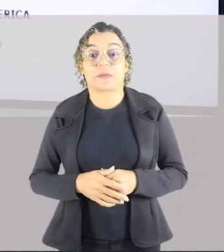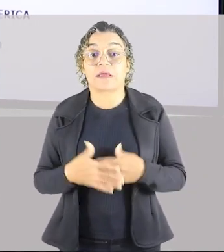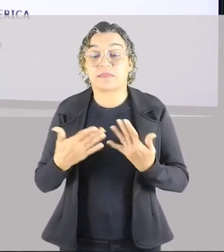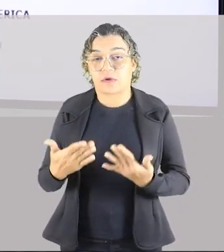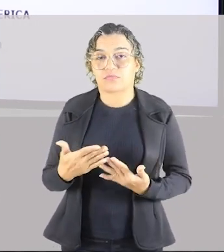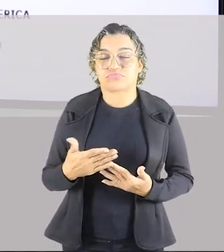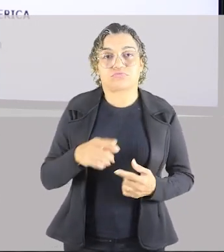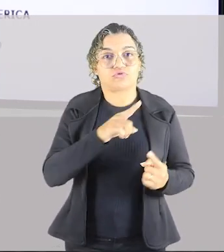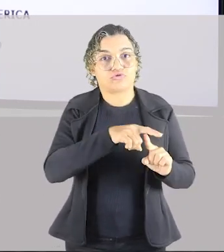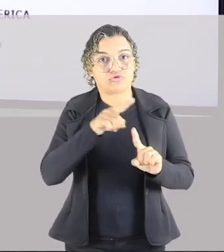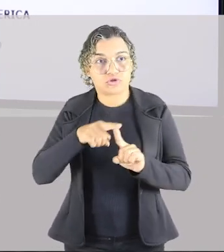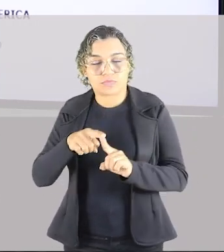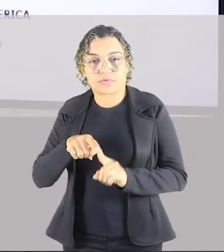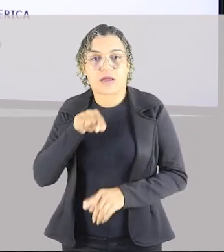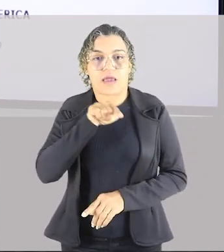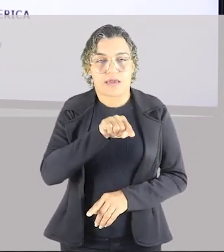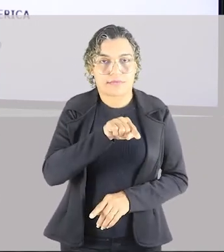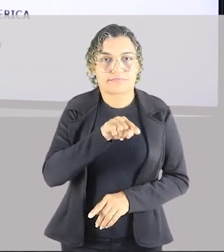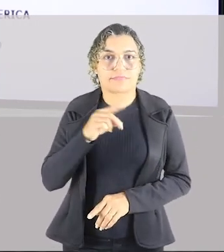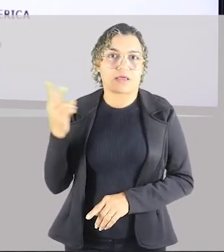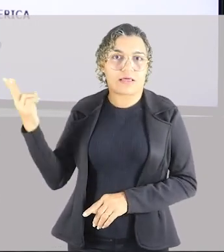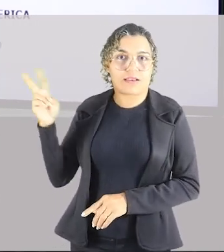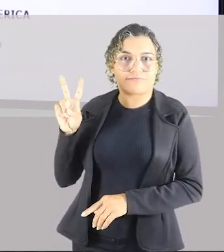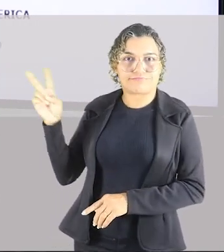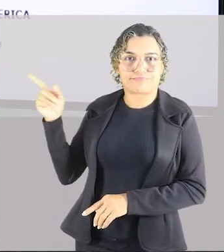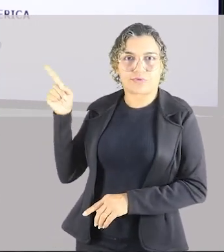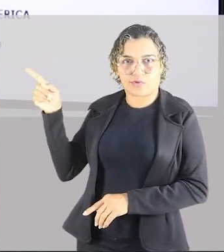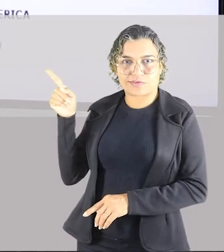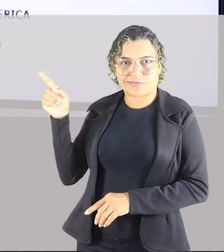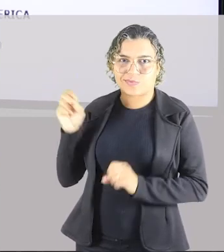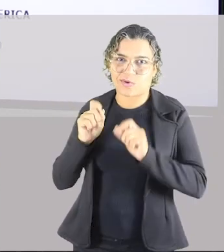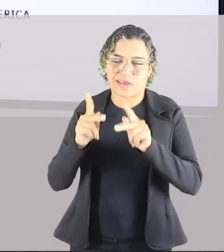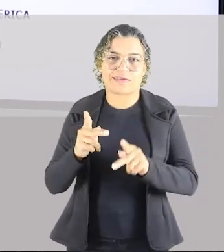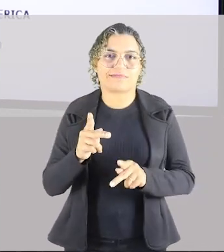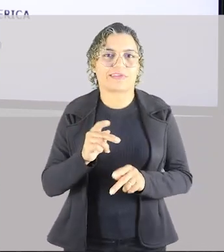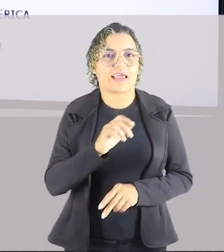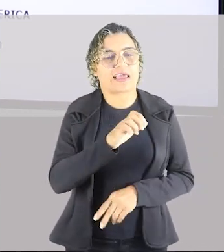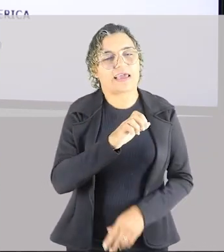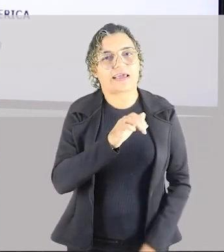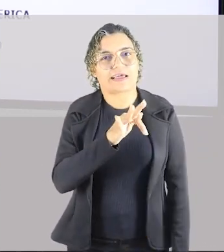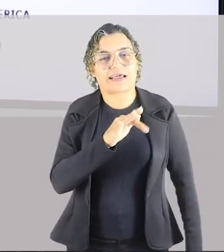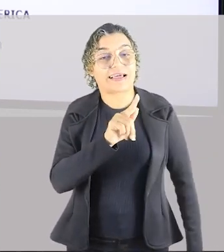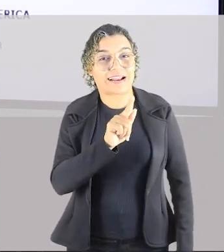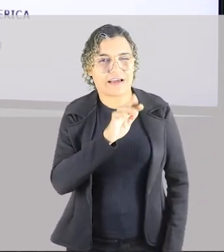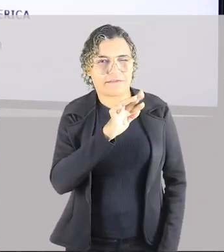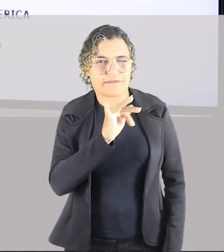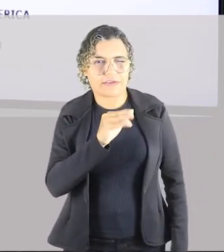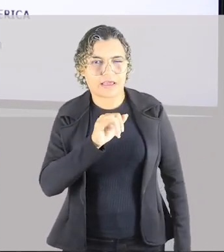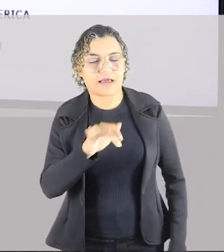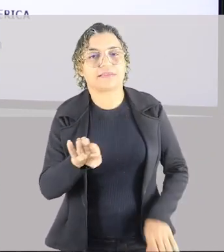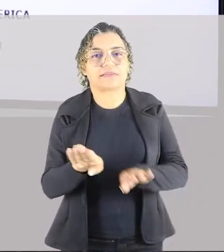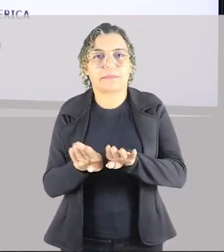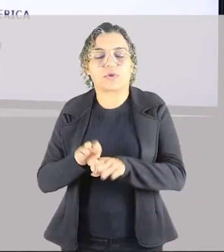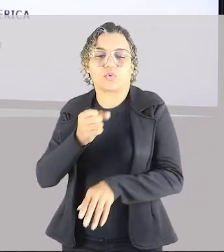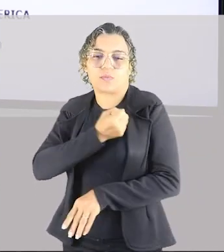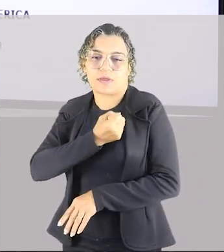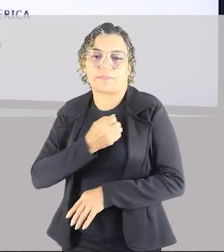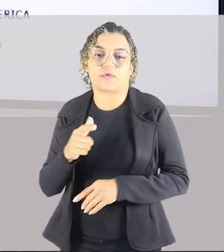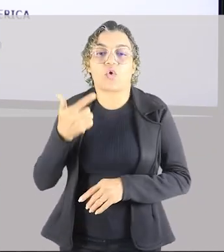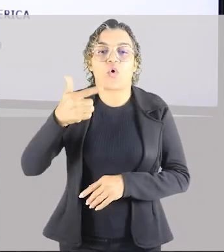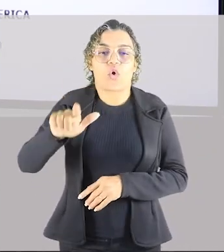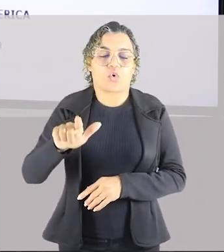de escala, não esquece, escala gráfica, escala numérica. Vamos lá. Evoluindo, um outro elemento